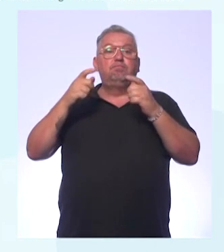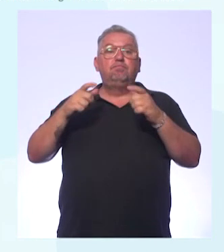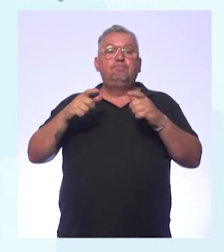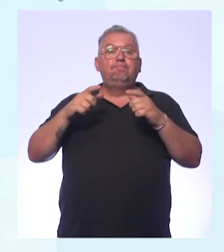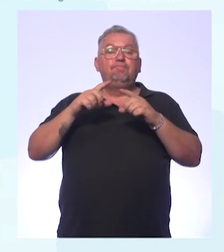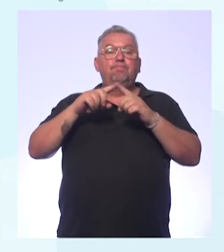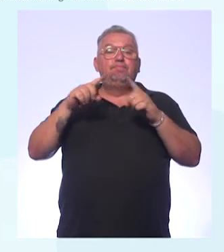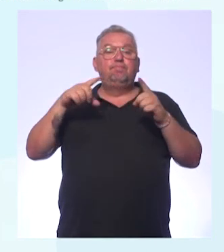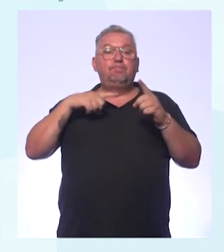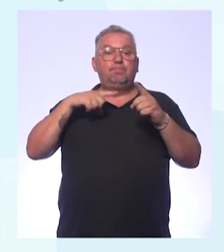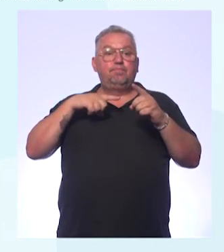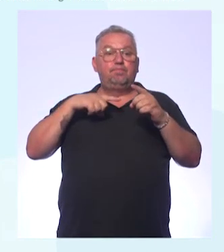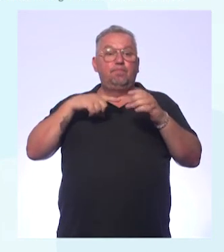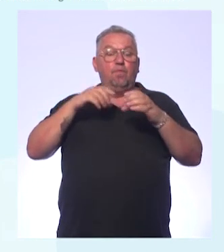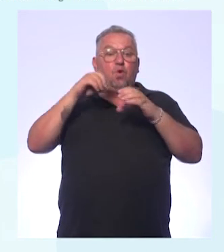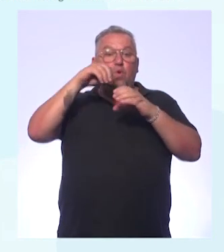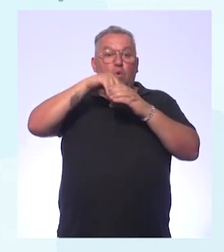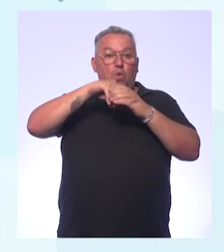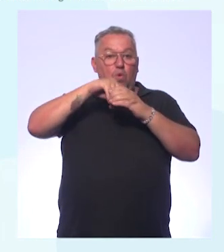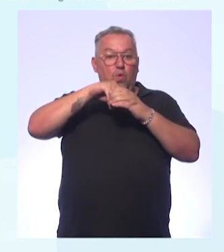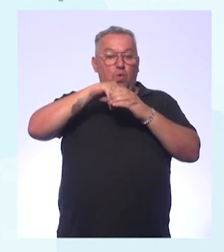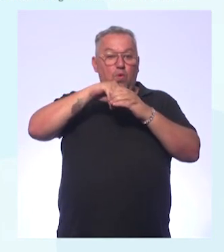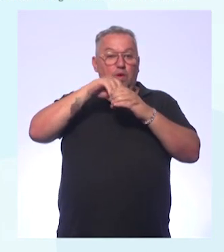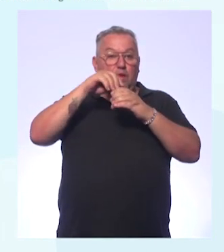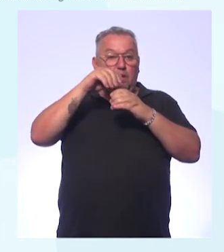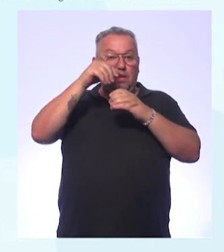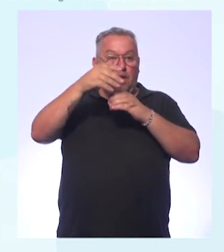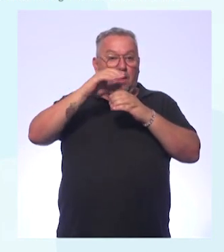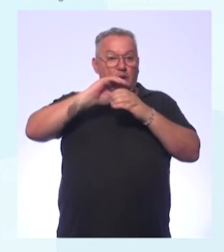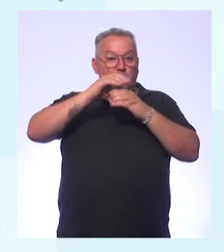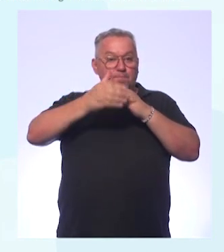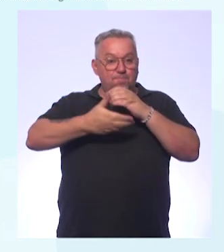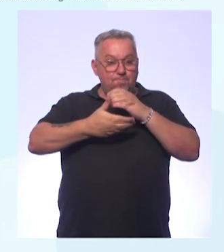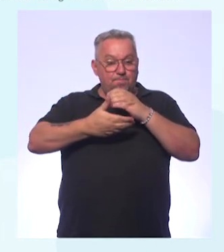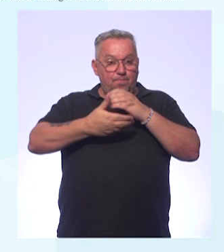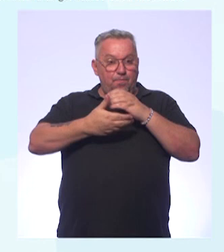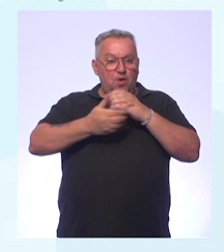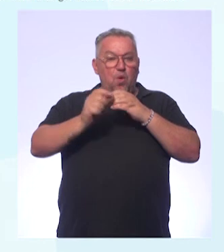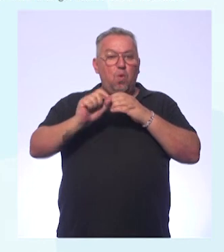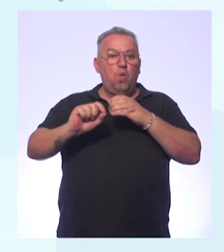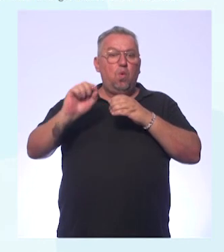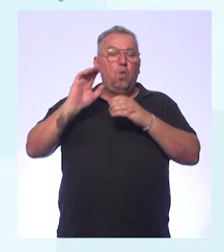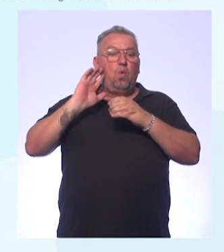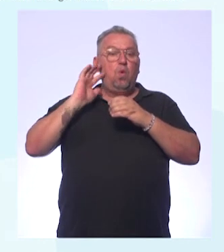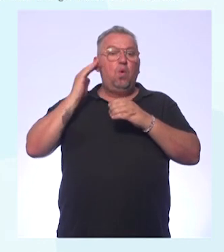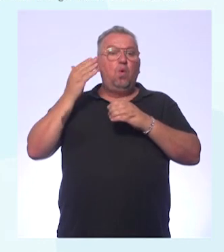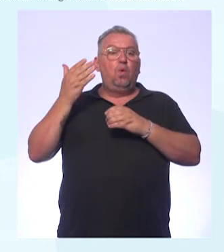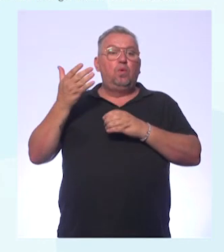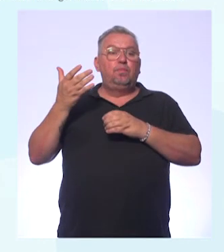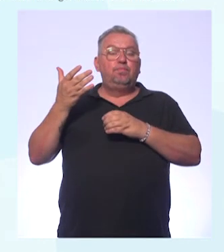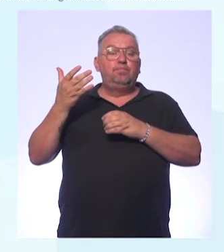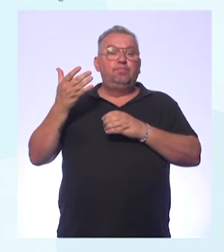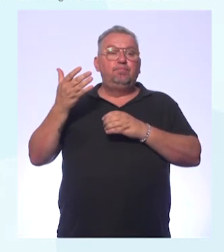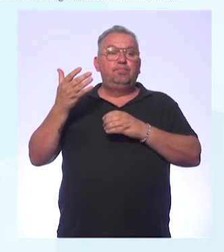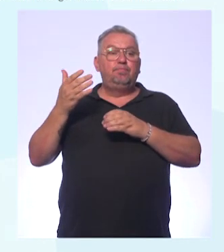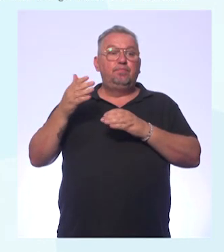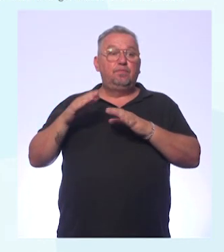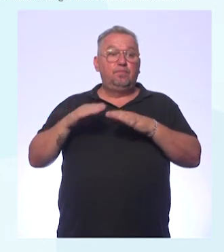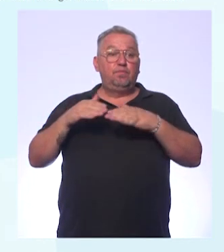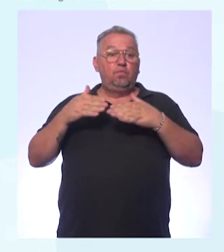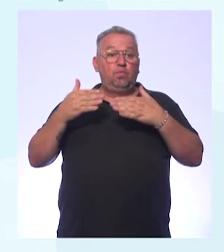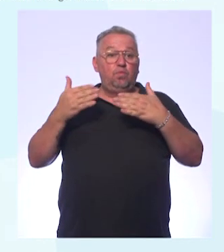Eles estão entre a membrana interna e a membrana externa. O que acontece aí? Quando eles